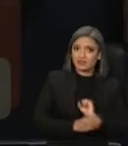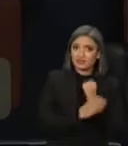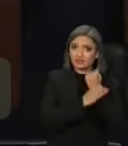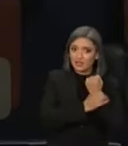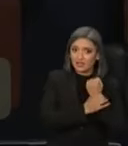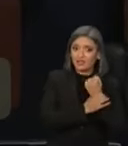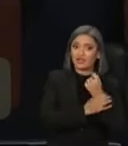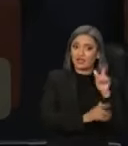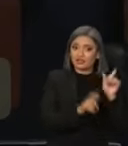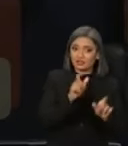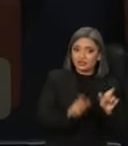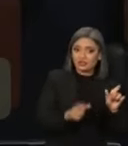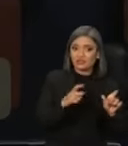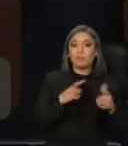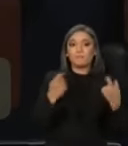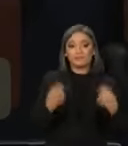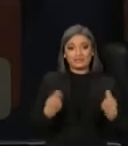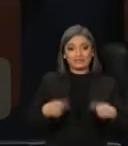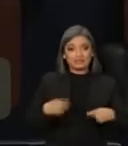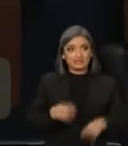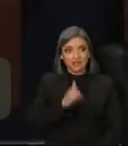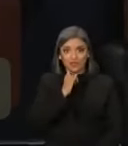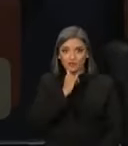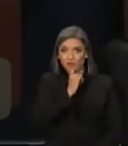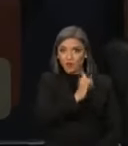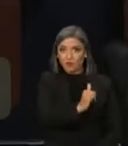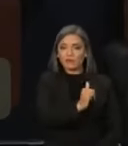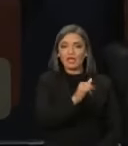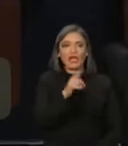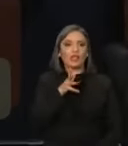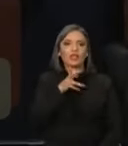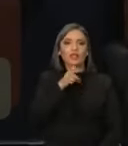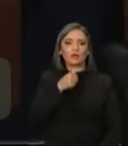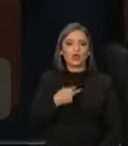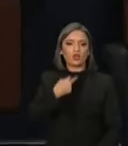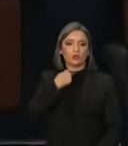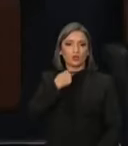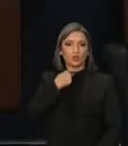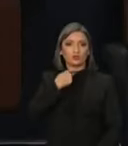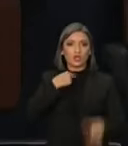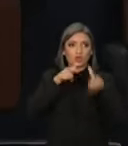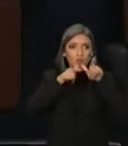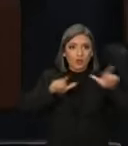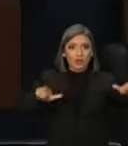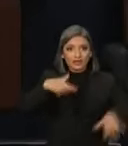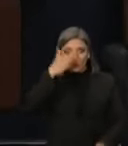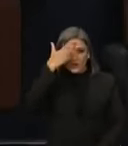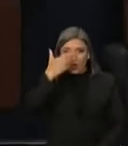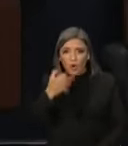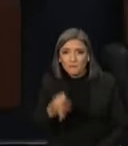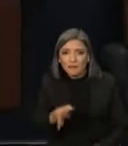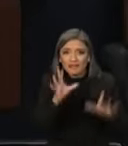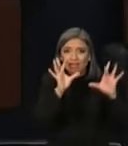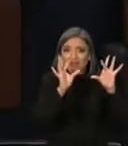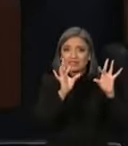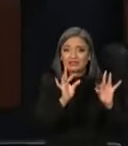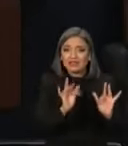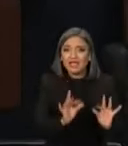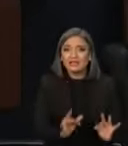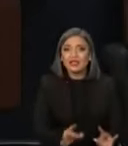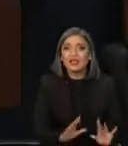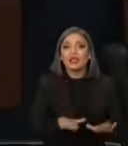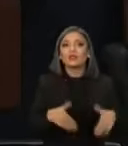ser informado sem demora, numa língua que compreenda de forma minuciosa da natureza e dos